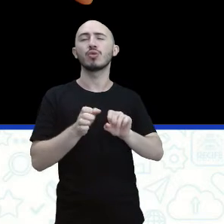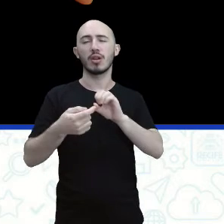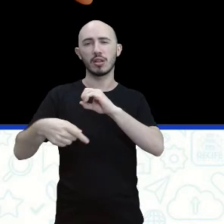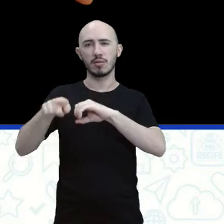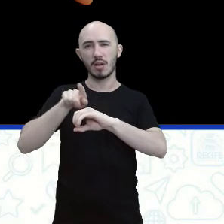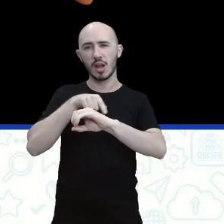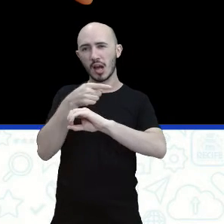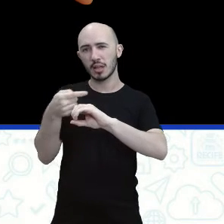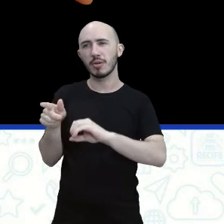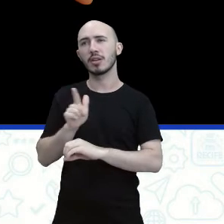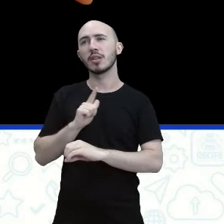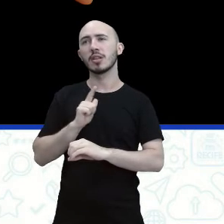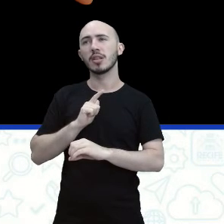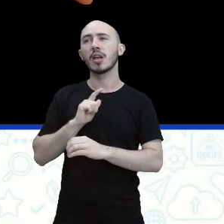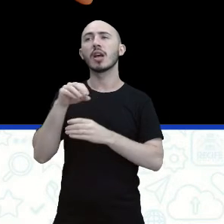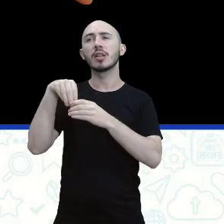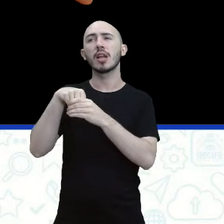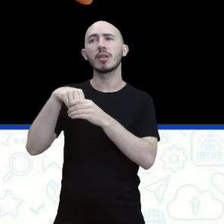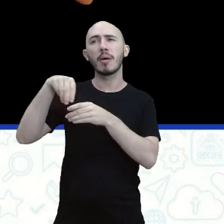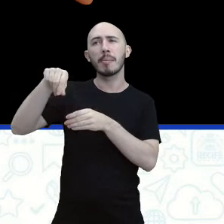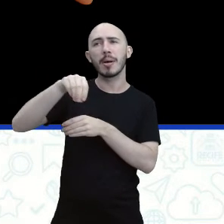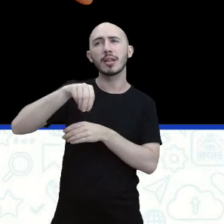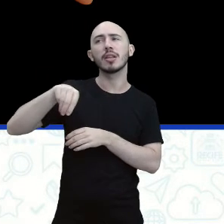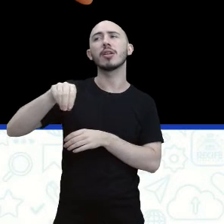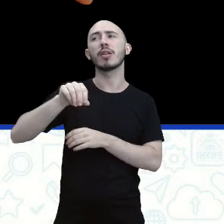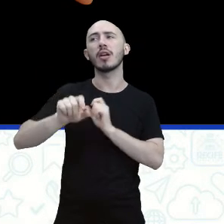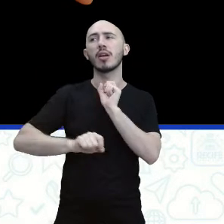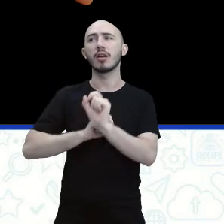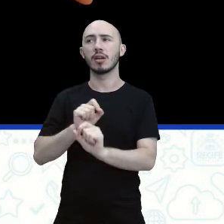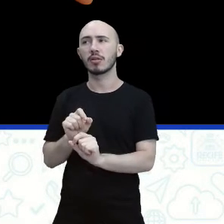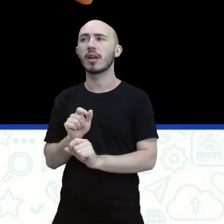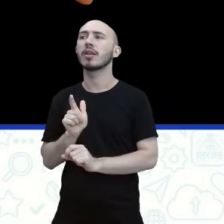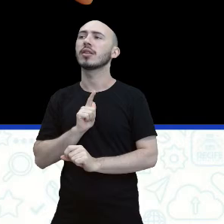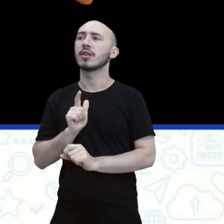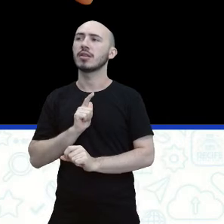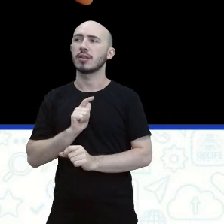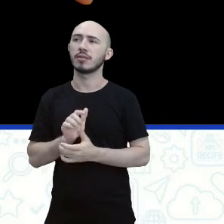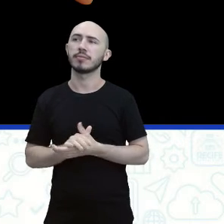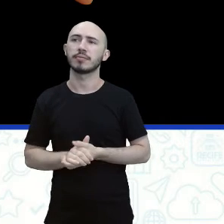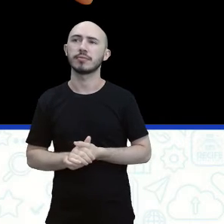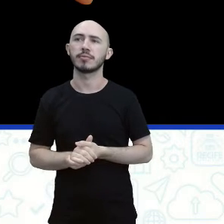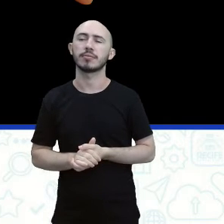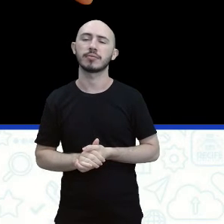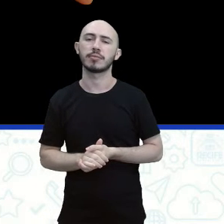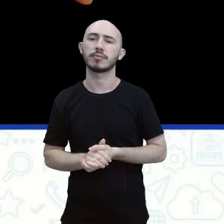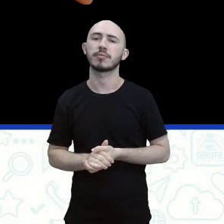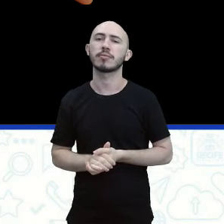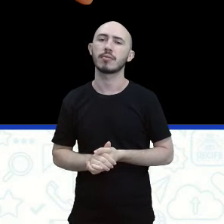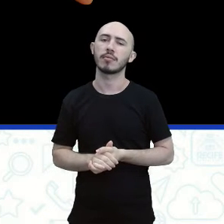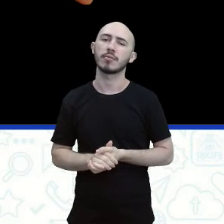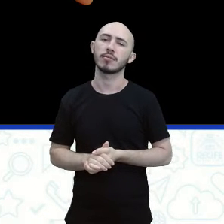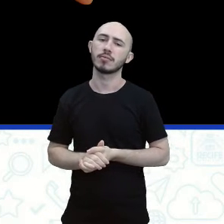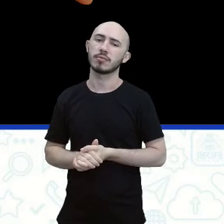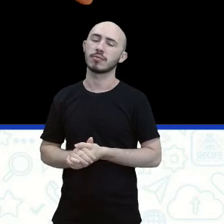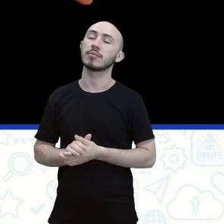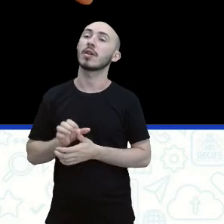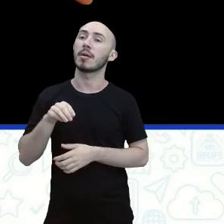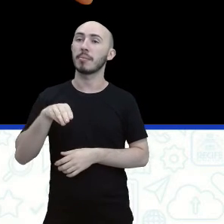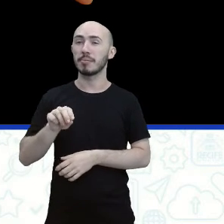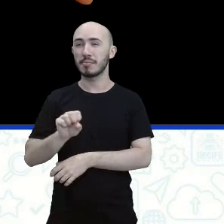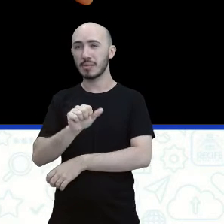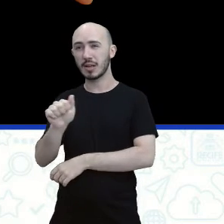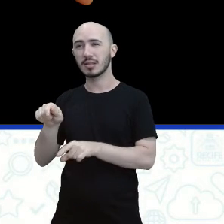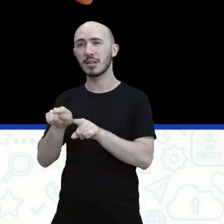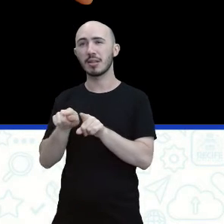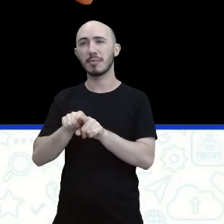átomo, partículas com massa e carga negativa. Isso deu início